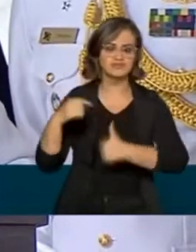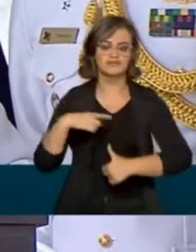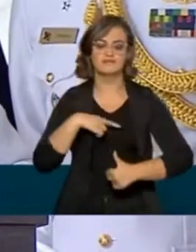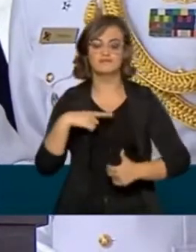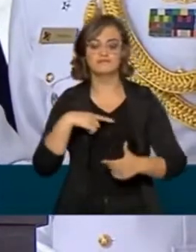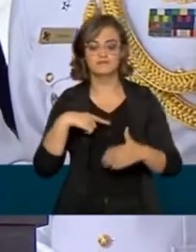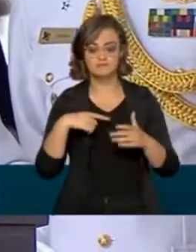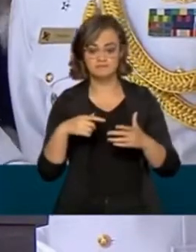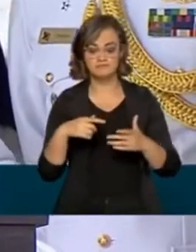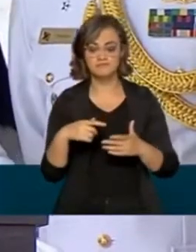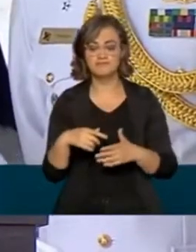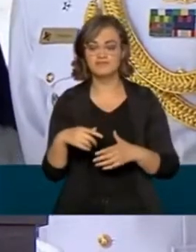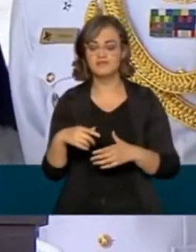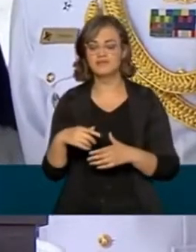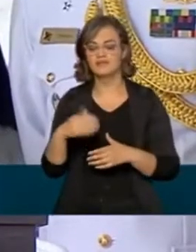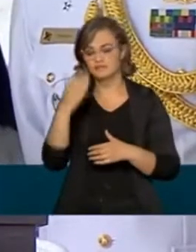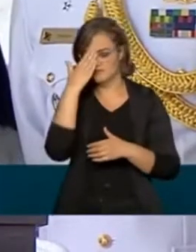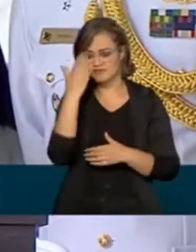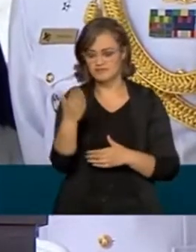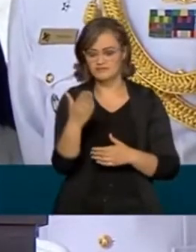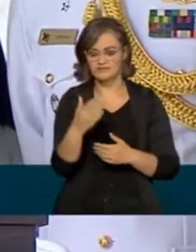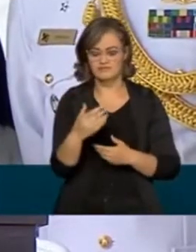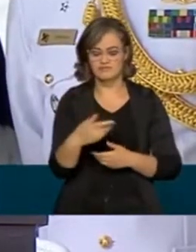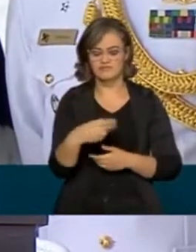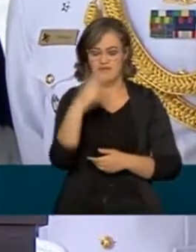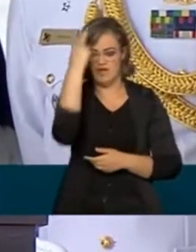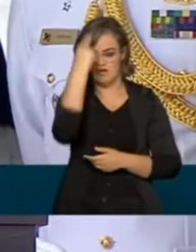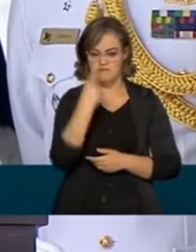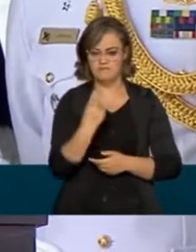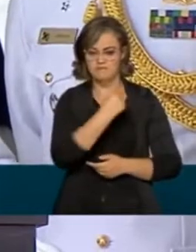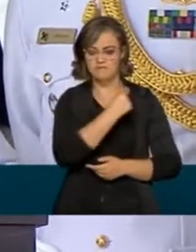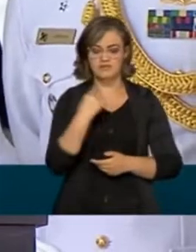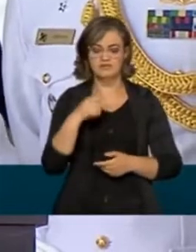Nesse momento, peço a bênção do Arcebispo Militar, Dom Fernando.